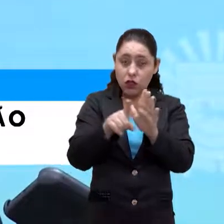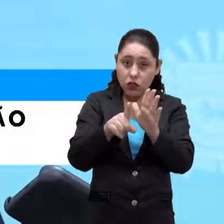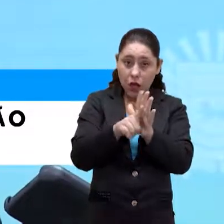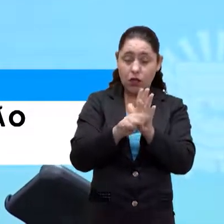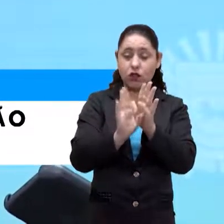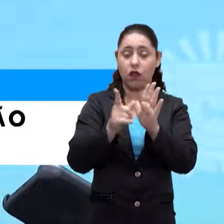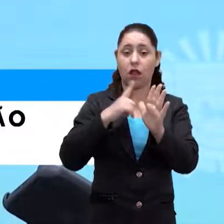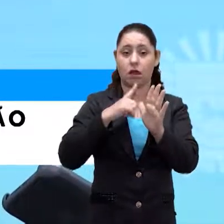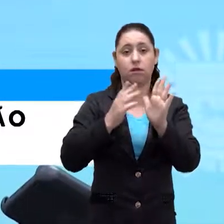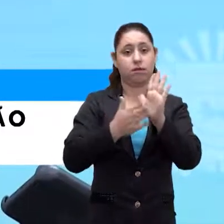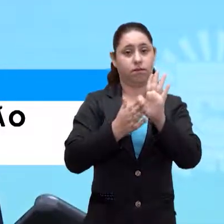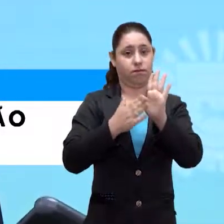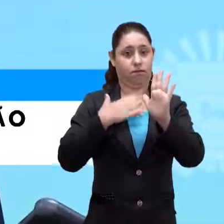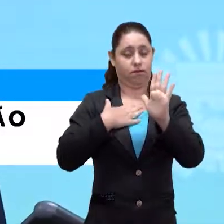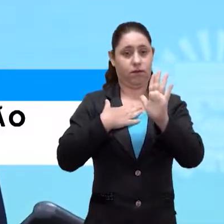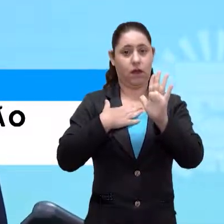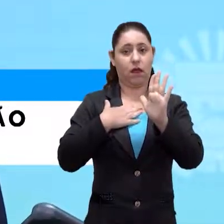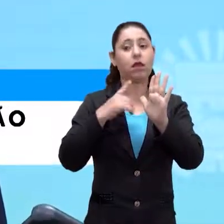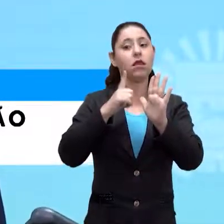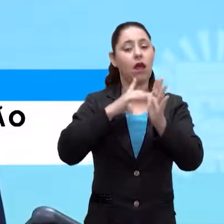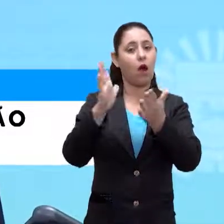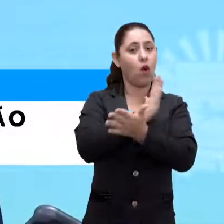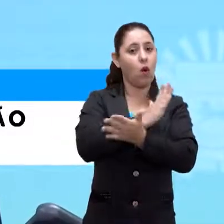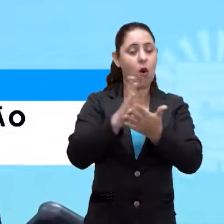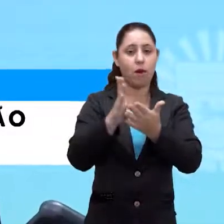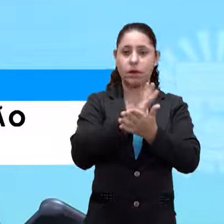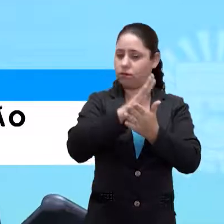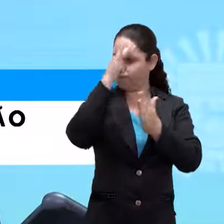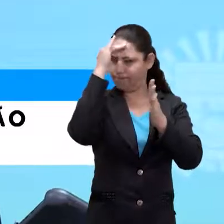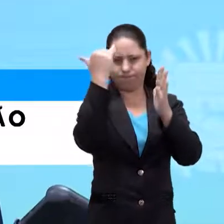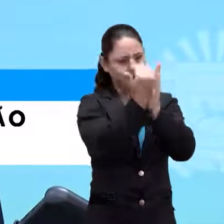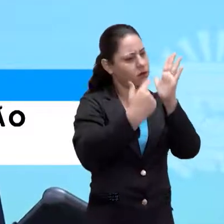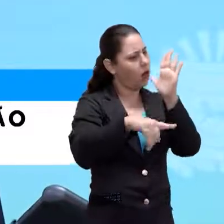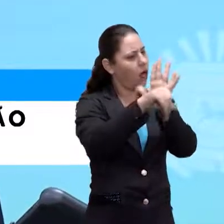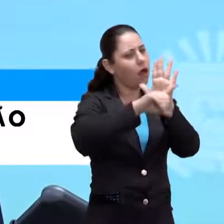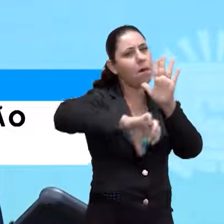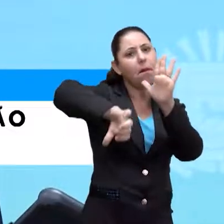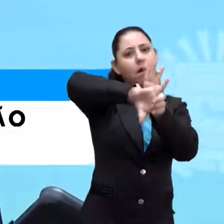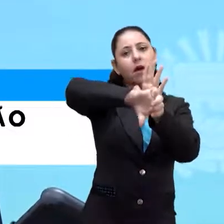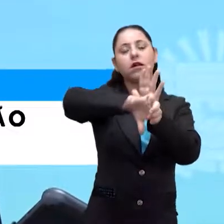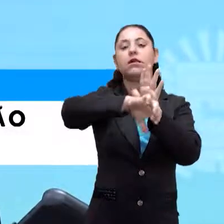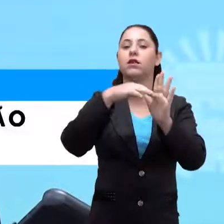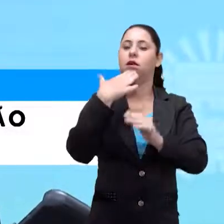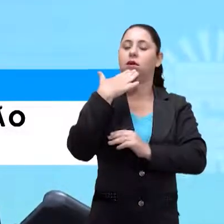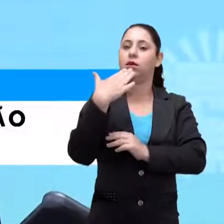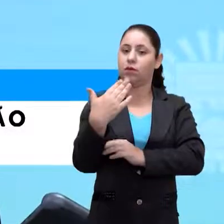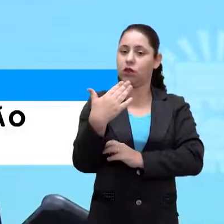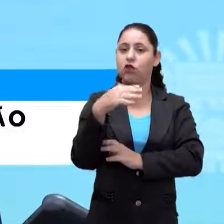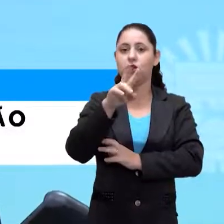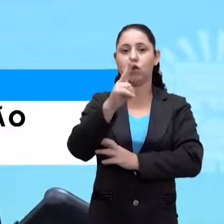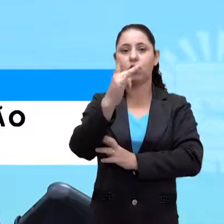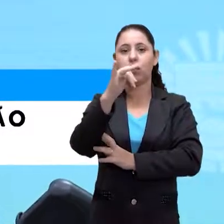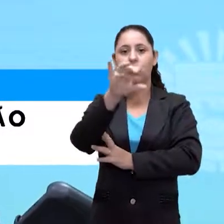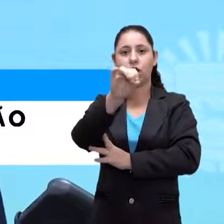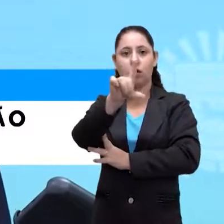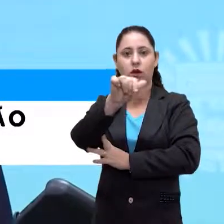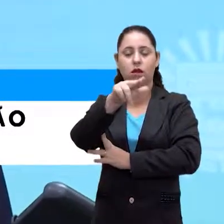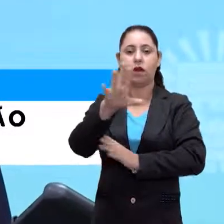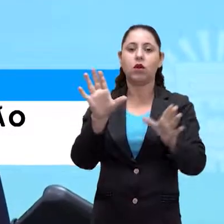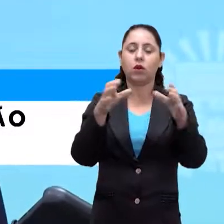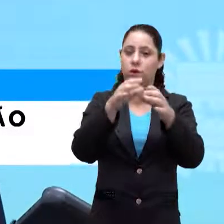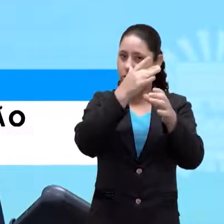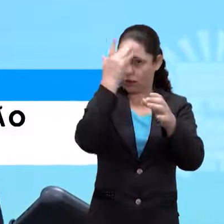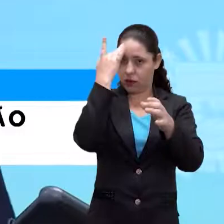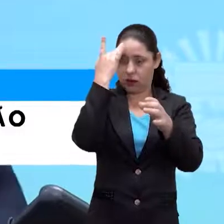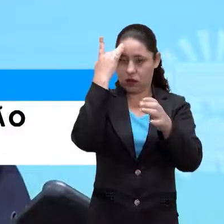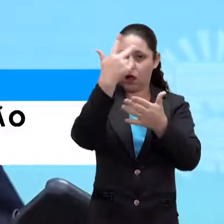casa, de minha autoria. Tem algumas pessoas desrespeitando essa lei. E aí foi pedido pela Iolanda, por